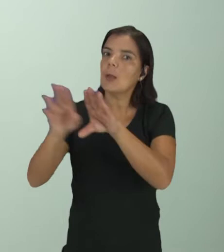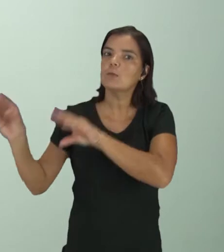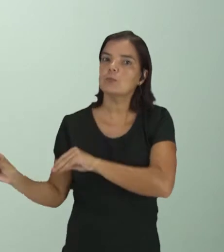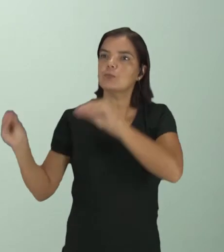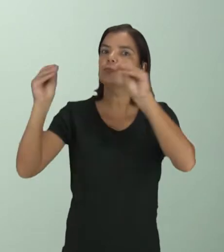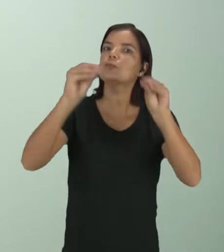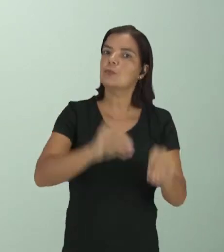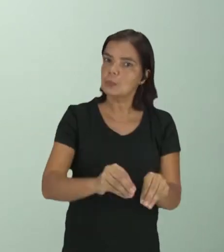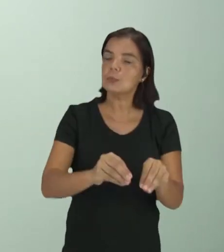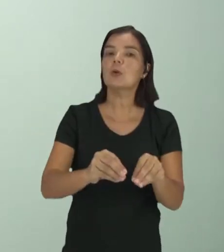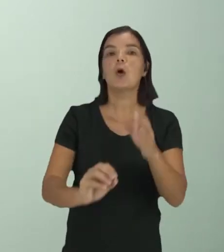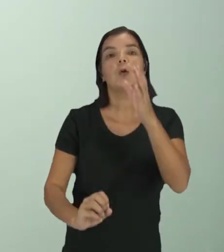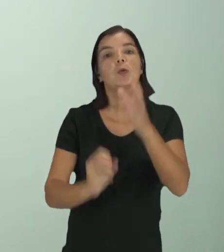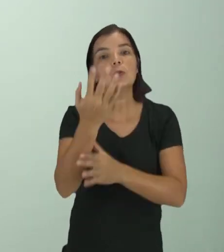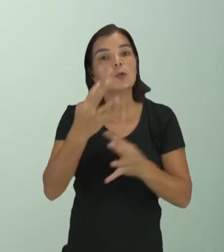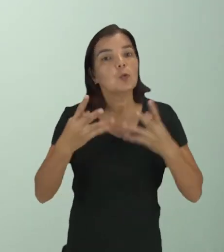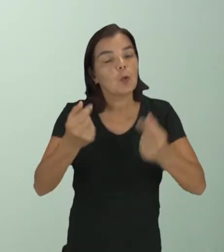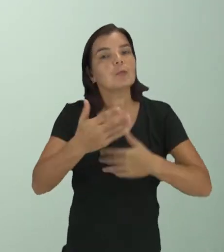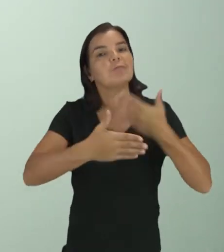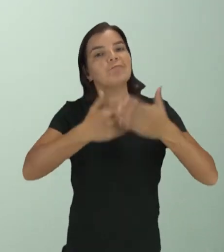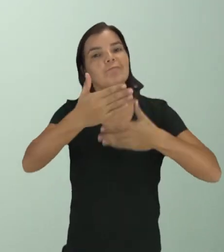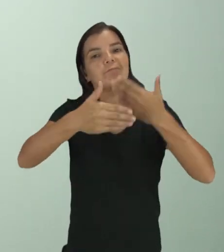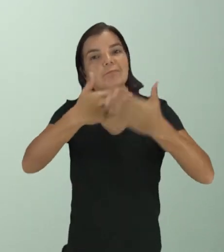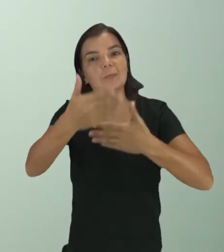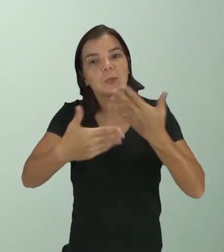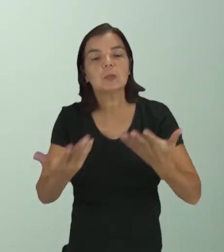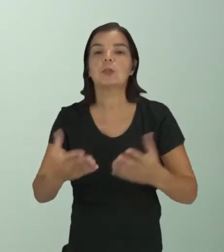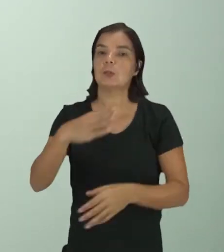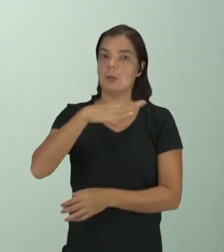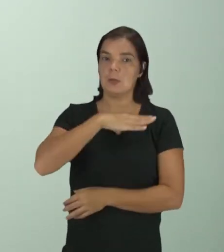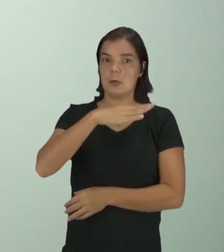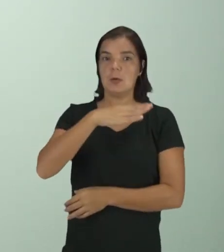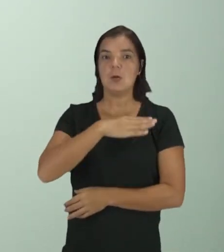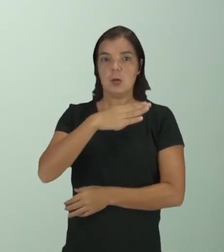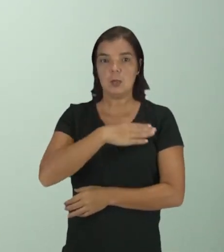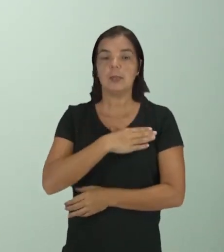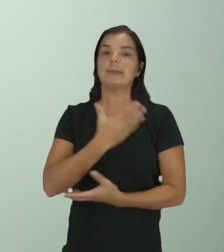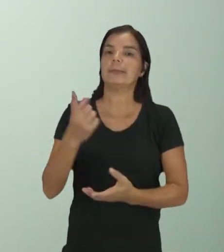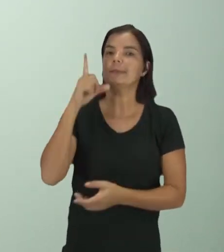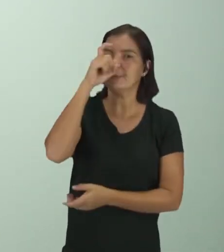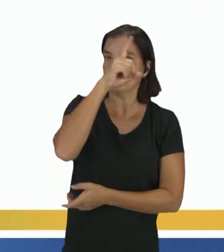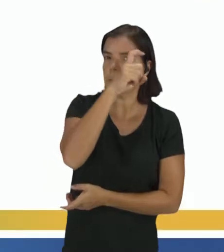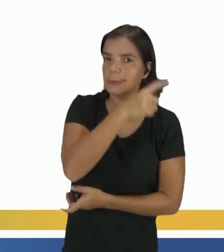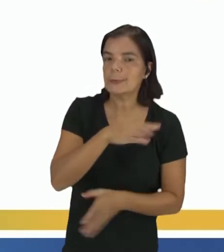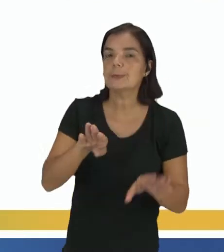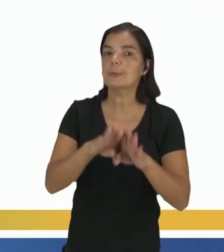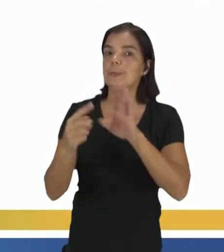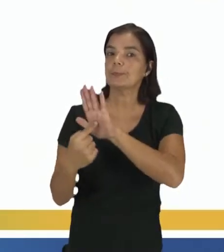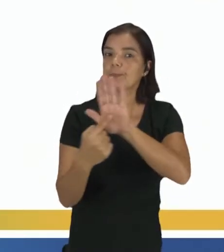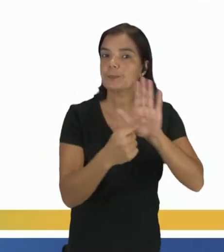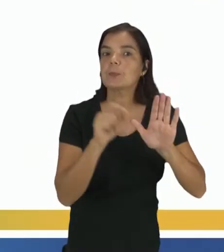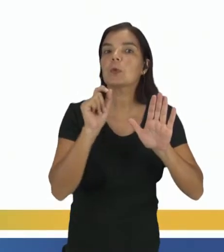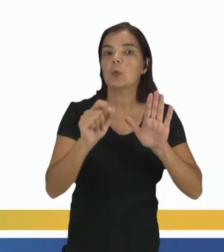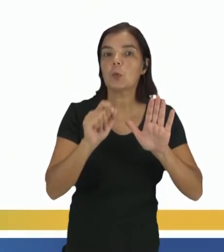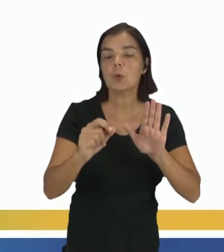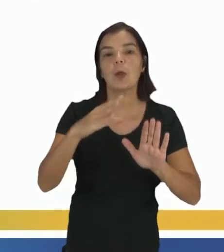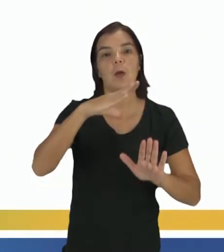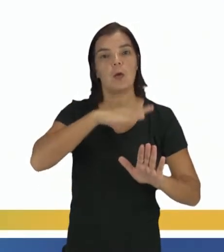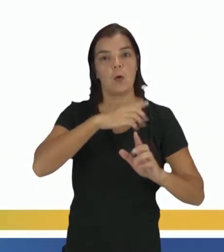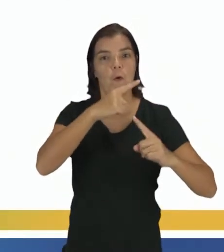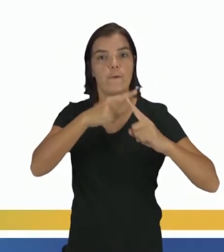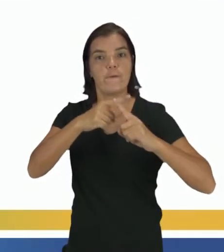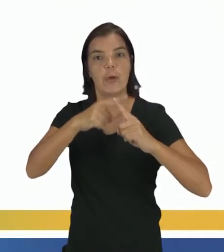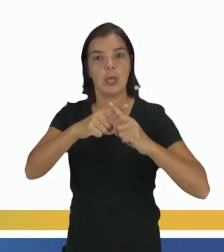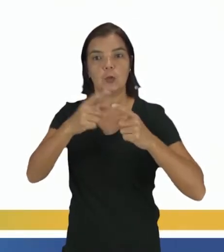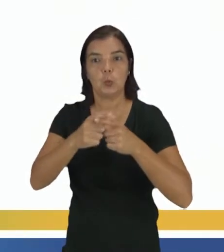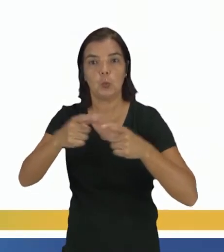região. Com isso, surge todo esse processo de urbanização e dessa complexidade. Cabe destacar o seguinte: urbanização versus